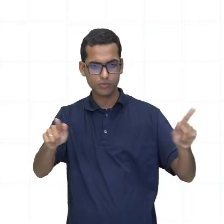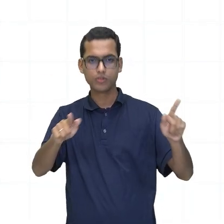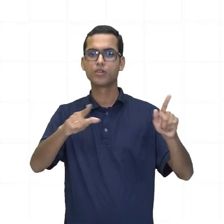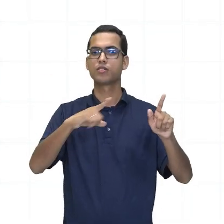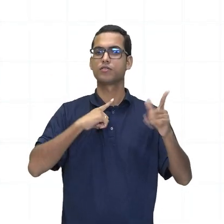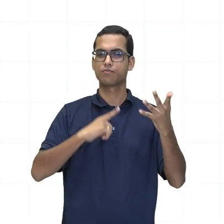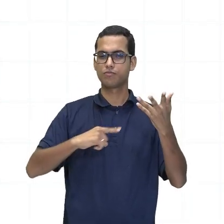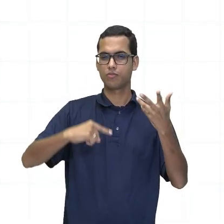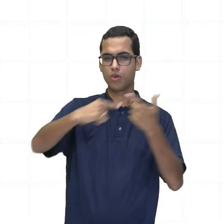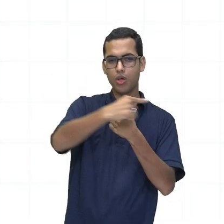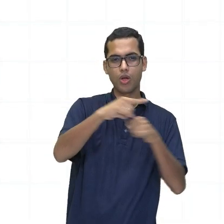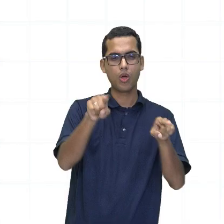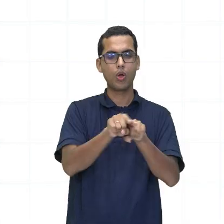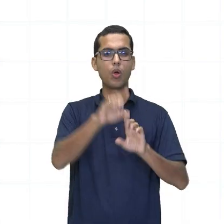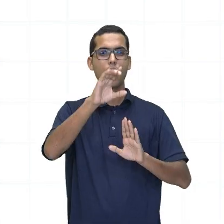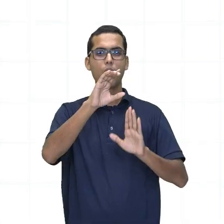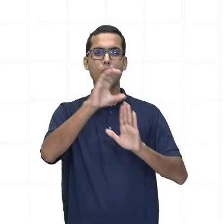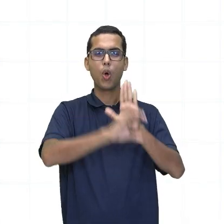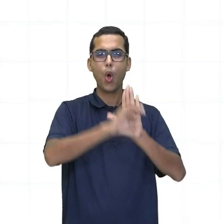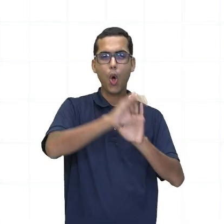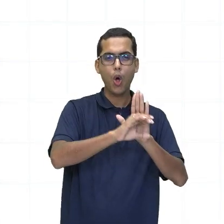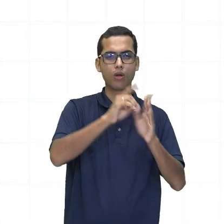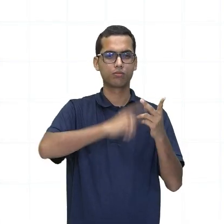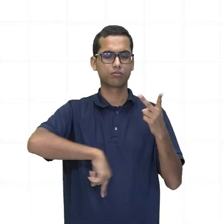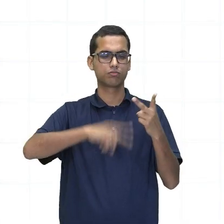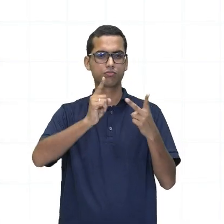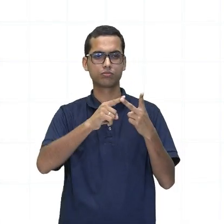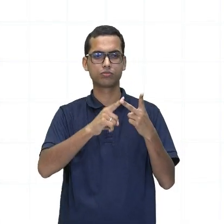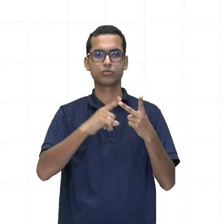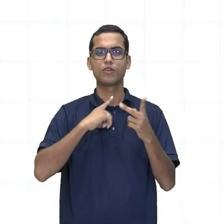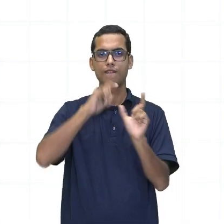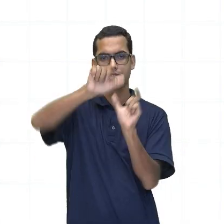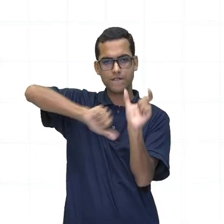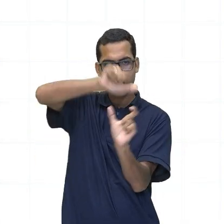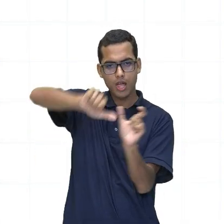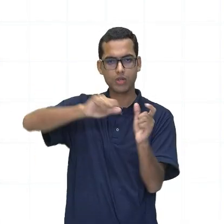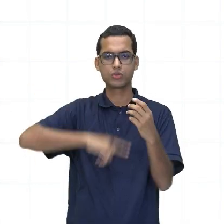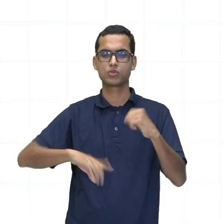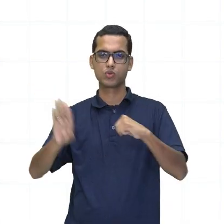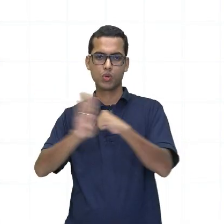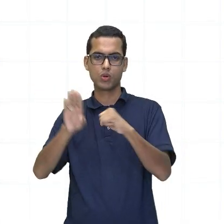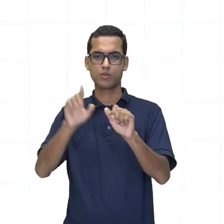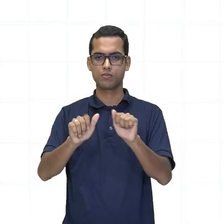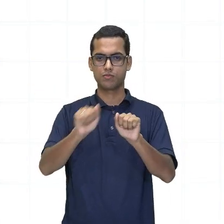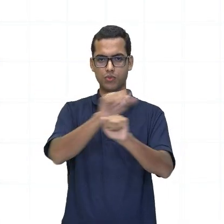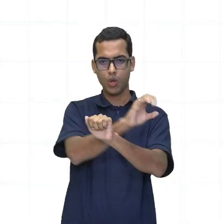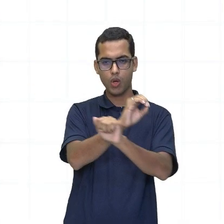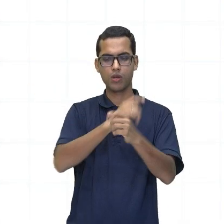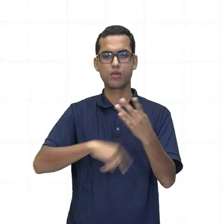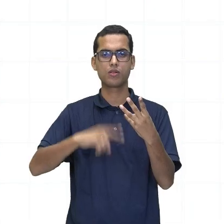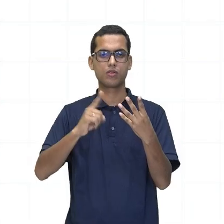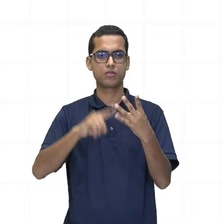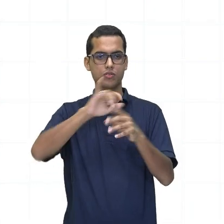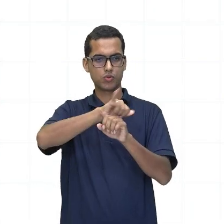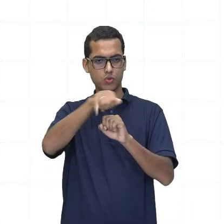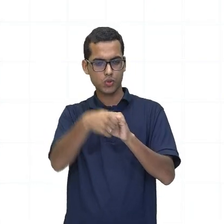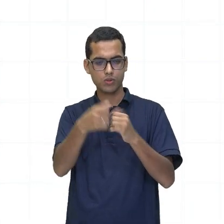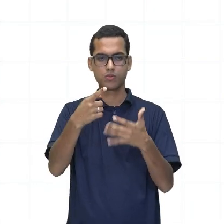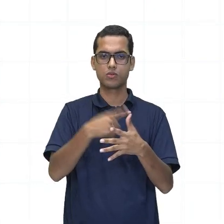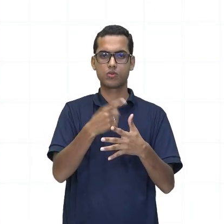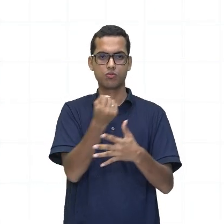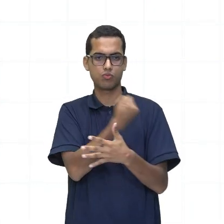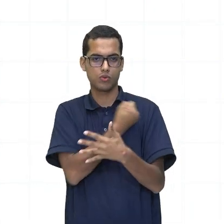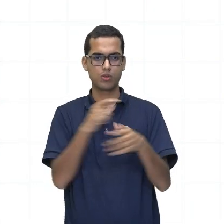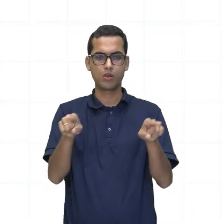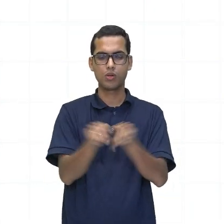gramaticais, variáveis, conceito e flexões, substantivo, artigo, adjetivo,